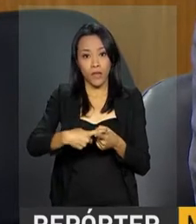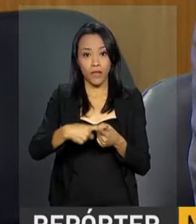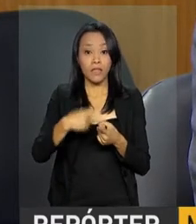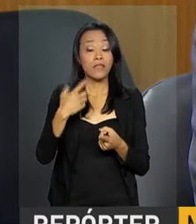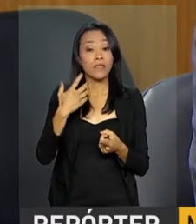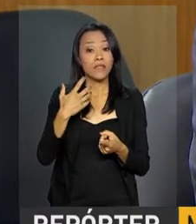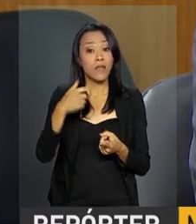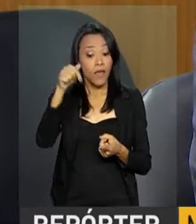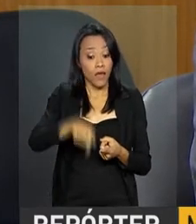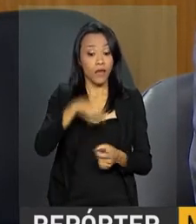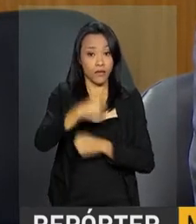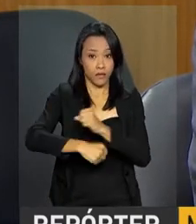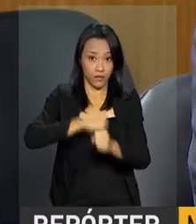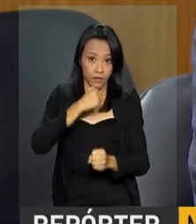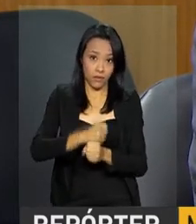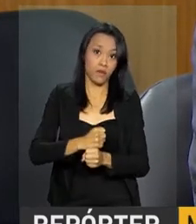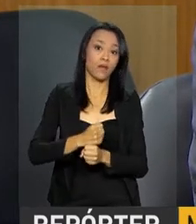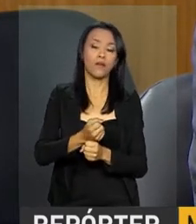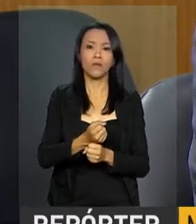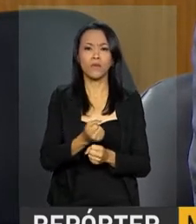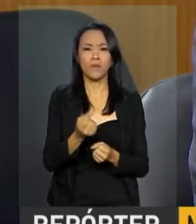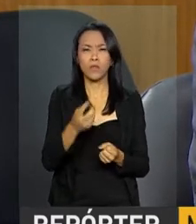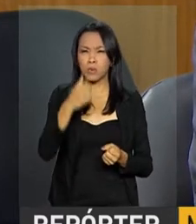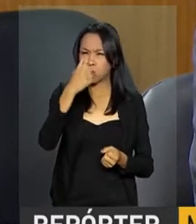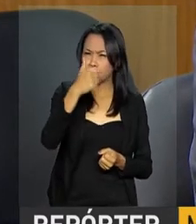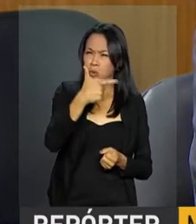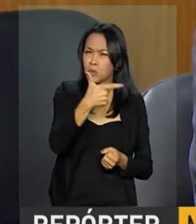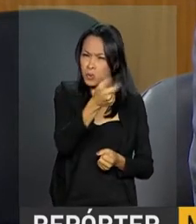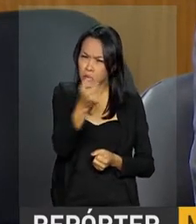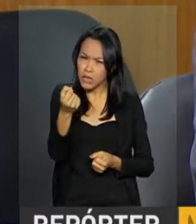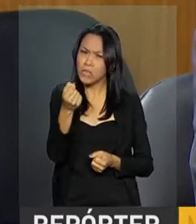contratos, inclusive desse ano, em torno de 200 mil